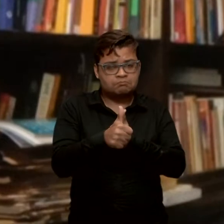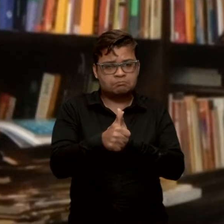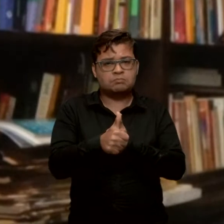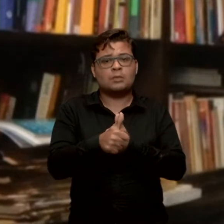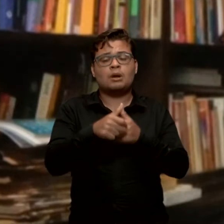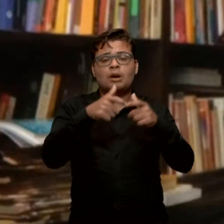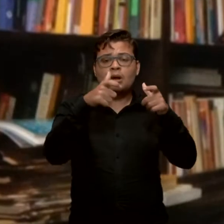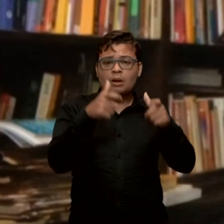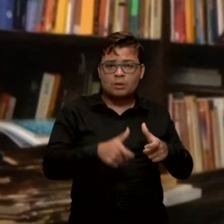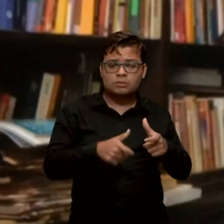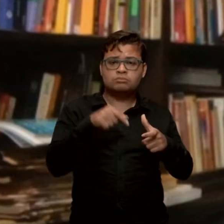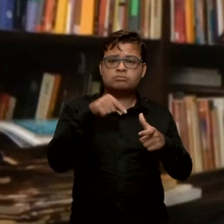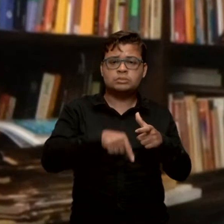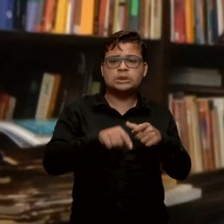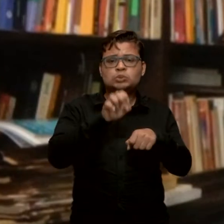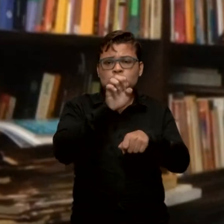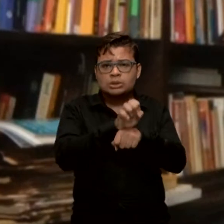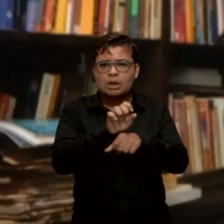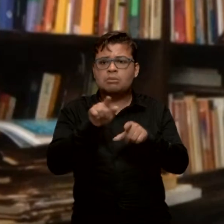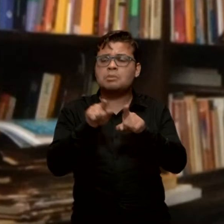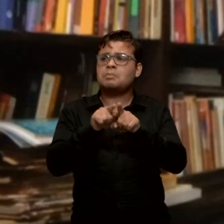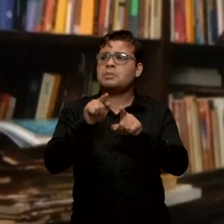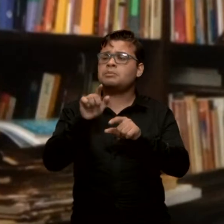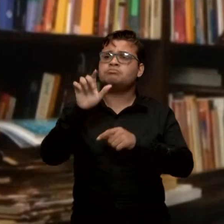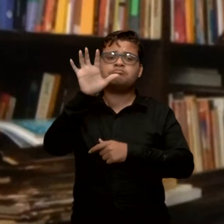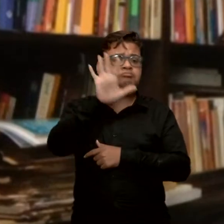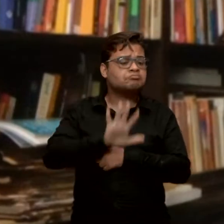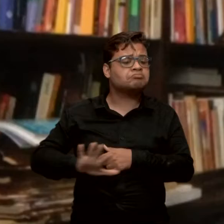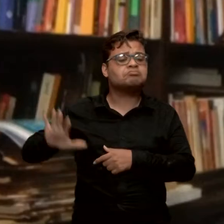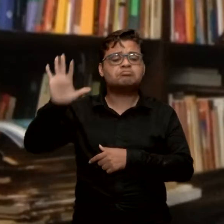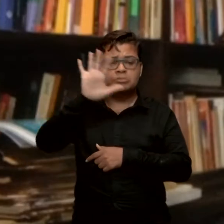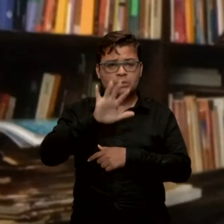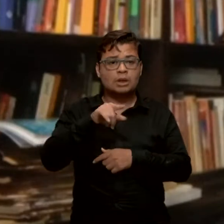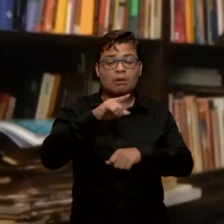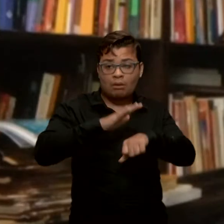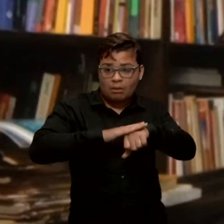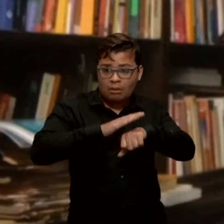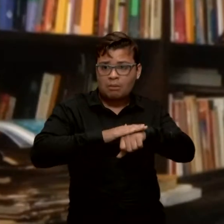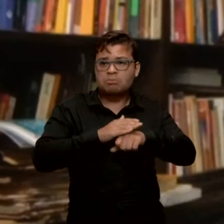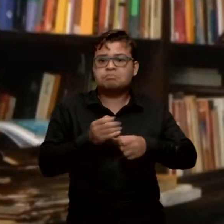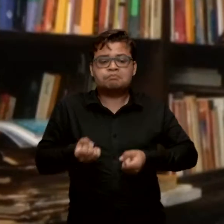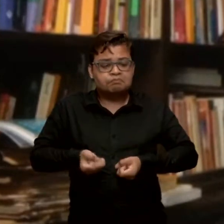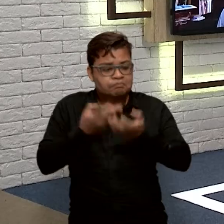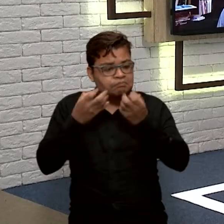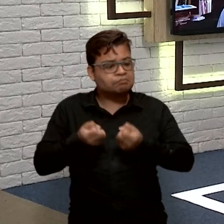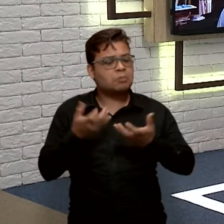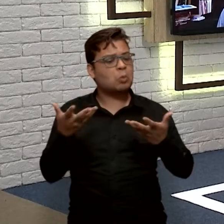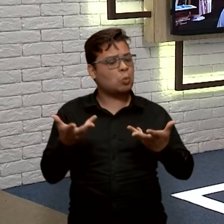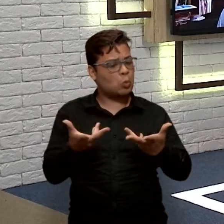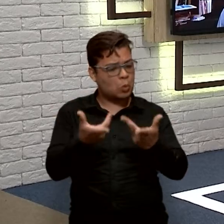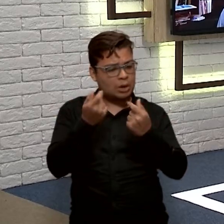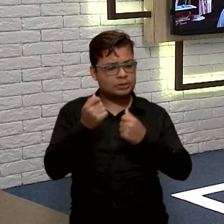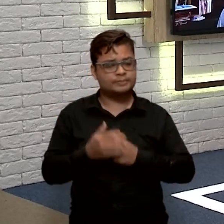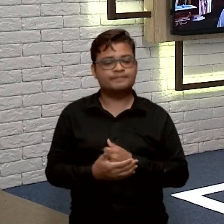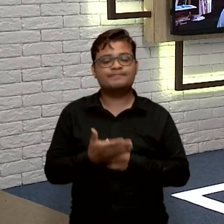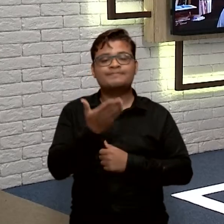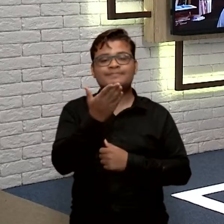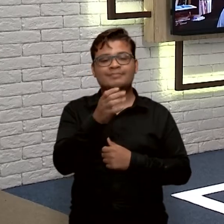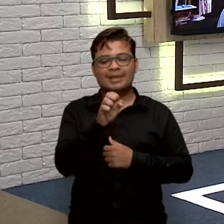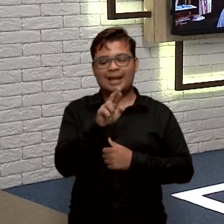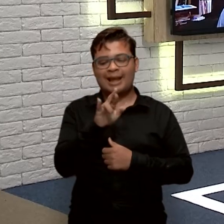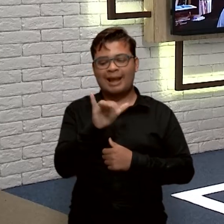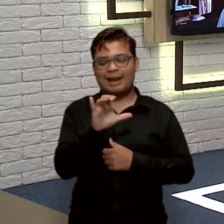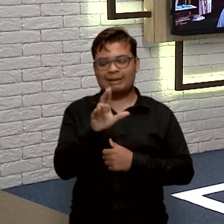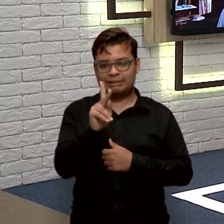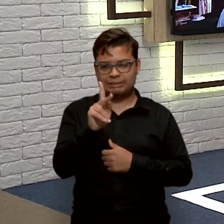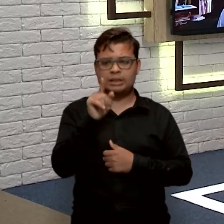mas em nível nacional, assim, de produções de alta qualidade. Bacana. Ô, Eric, lá no CASE, como